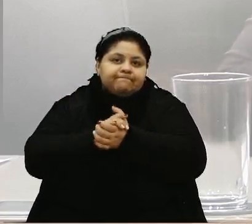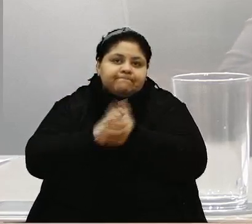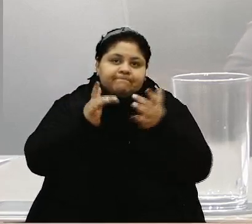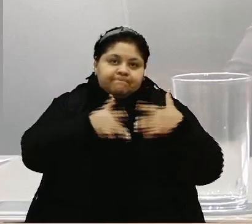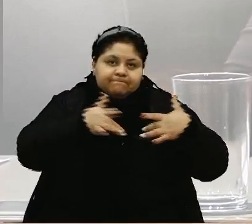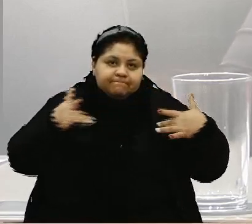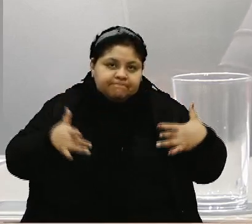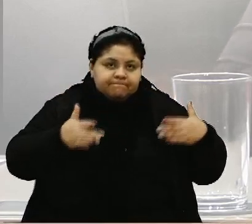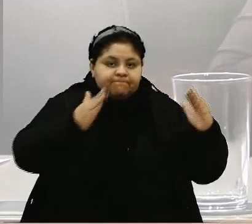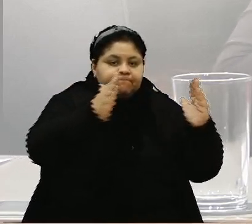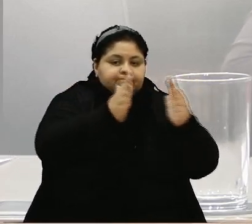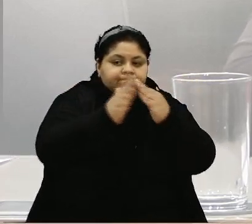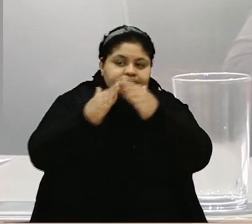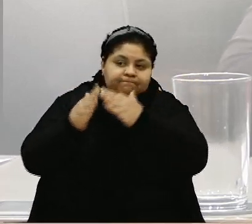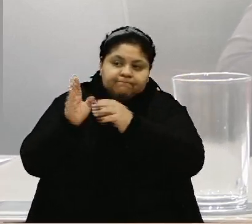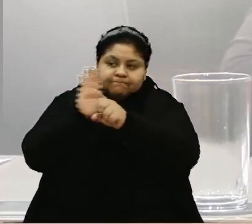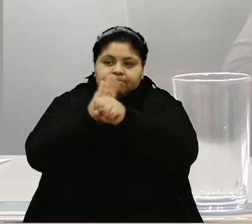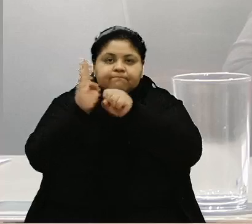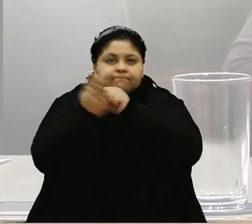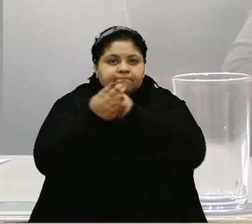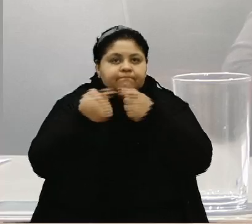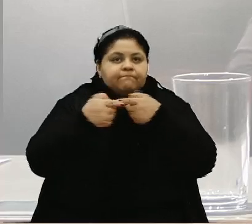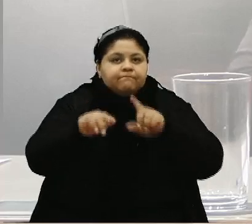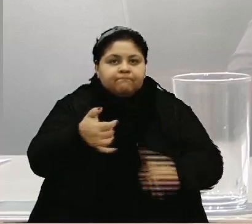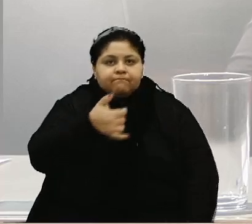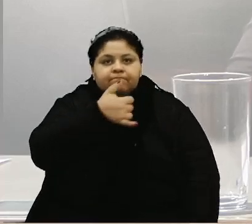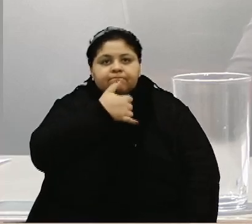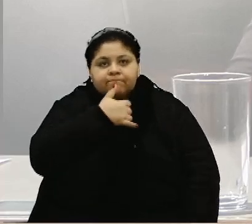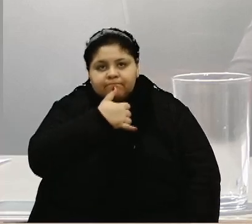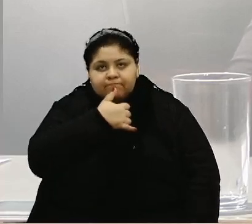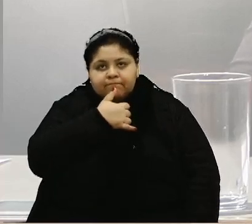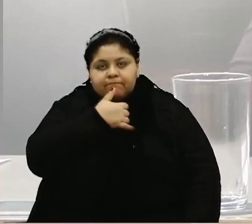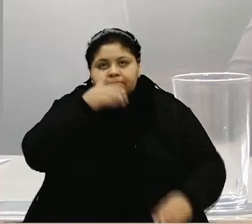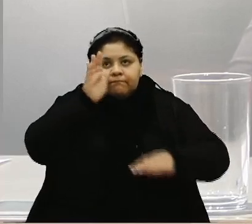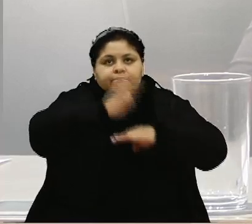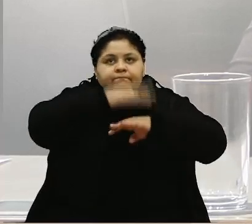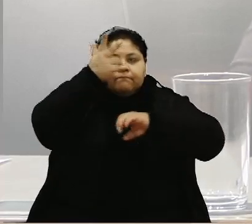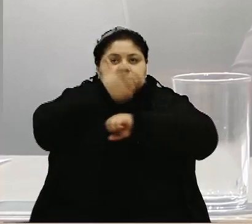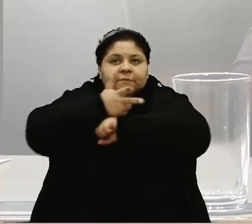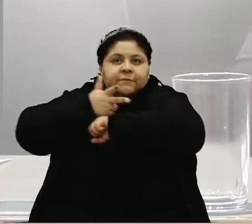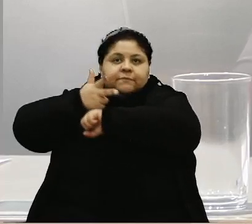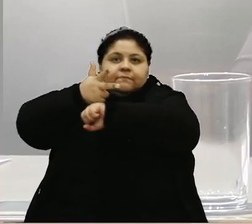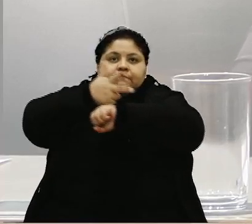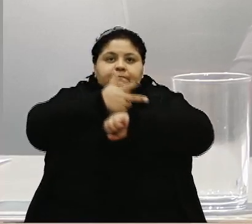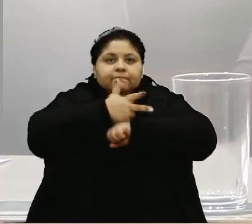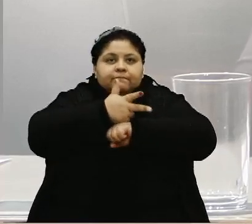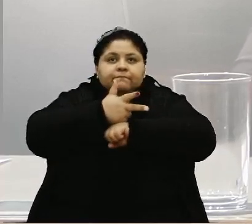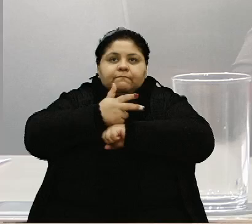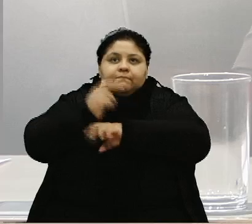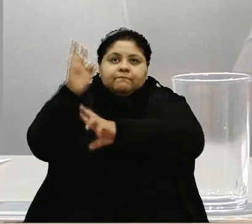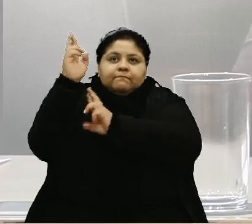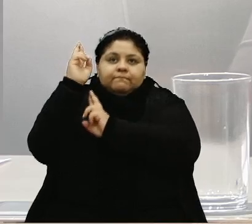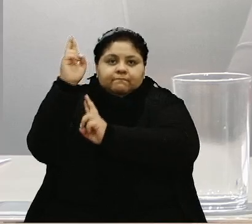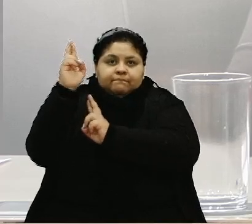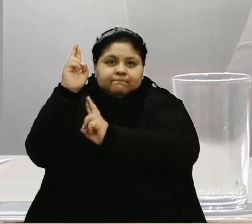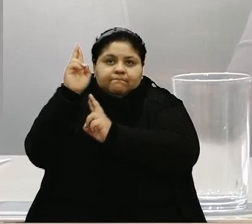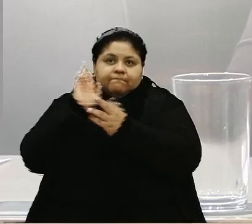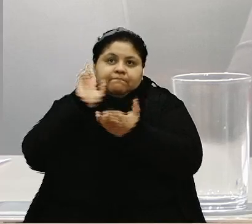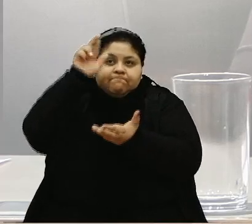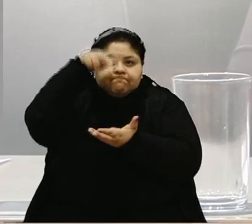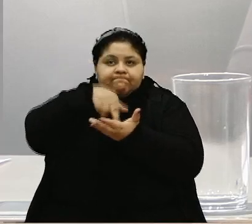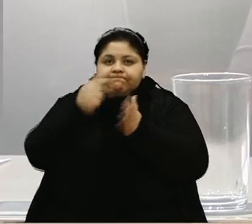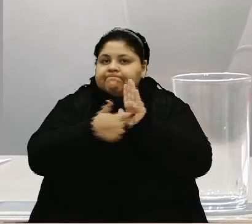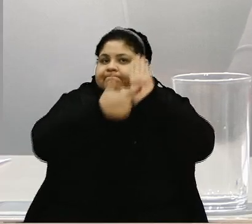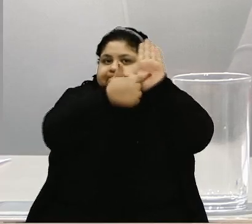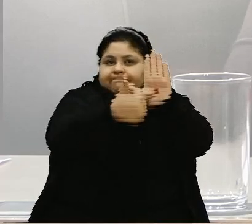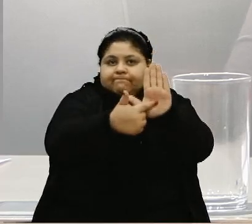aos moradores do Carmelo, mas infelizmente foi mais um videozinho que fizeram, criando uma expectativa, e a realidade está aí.